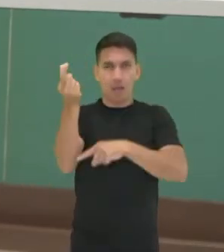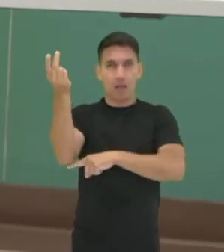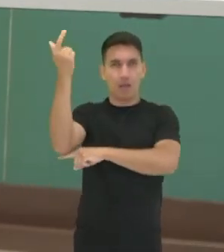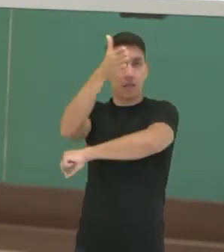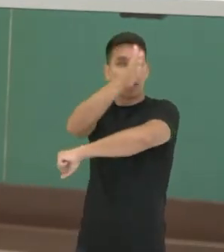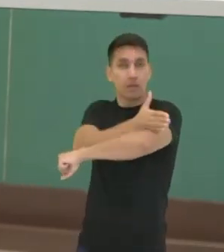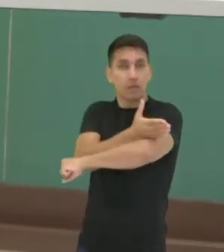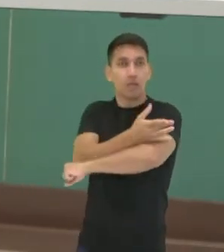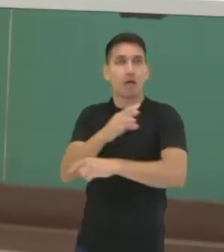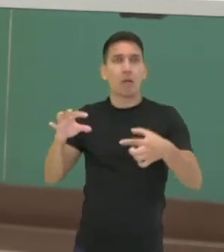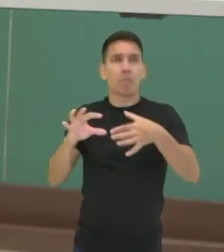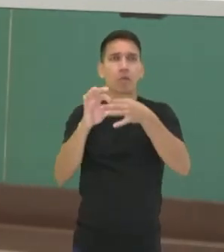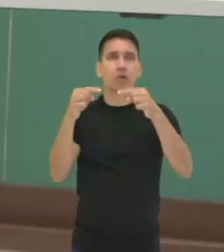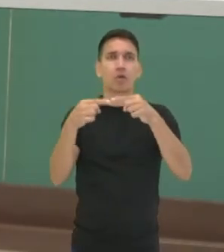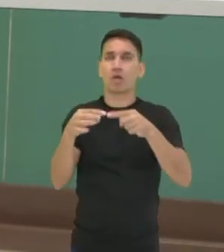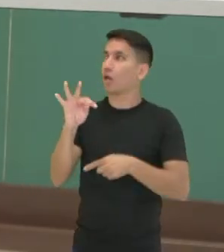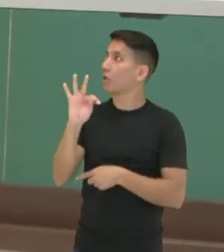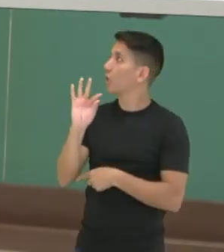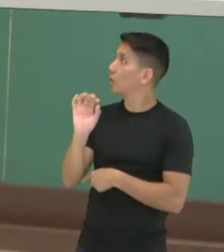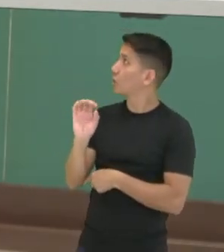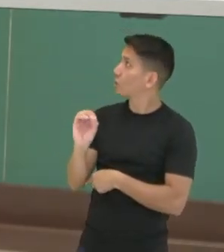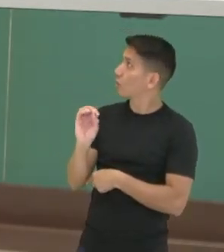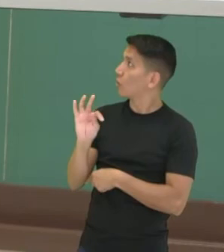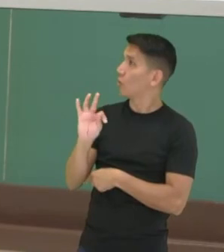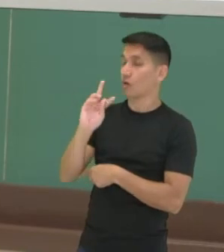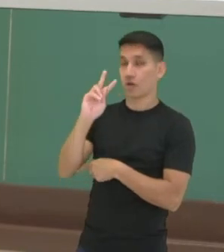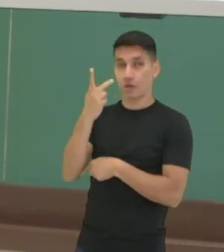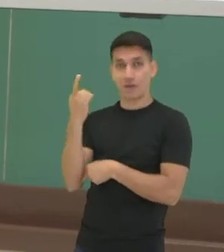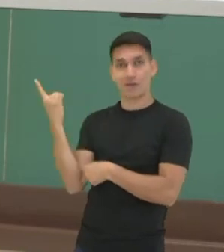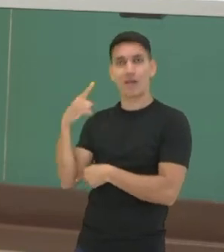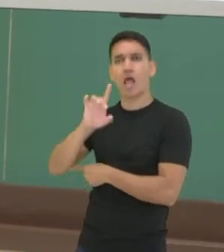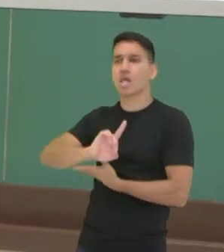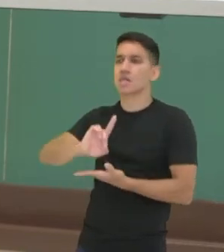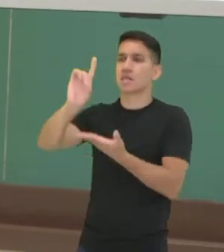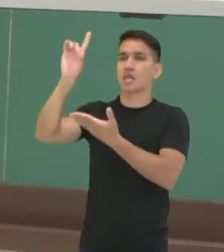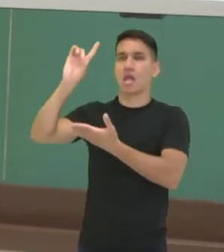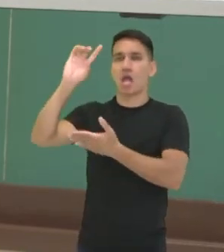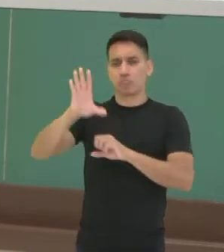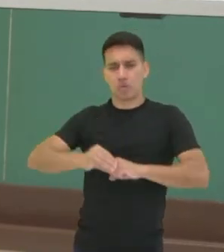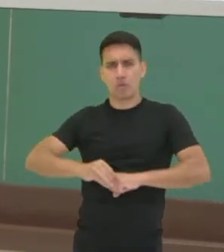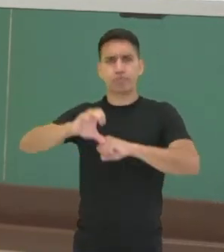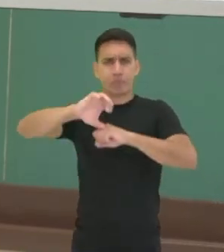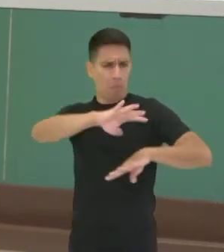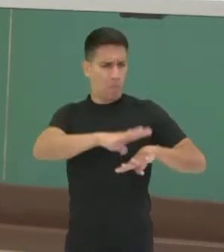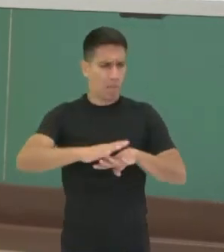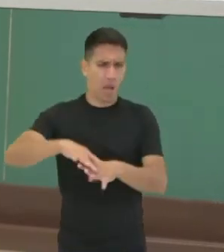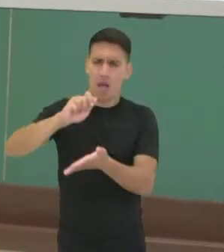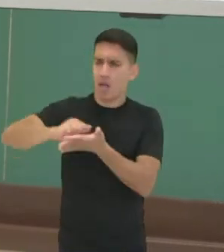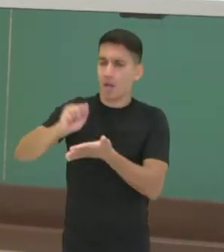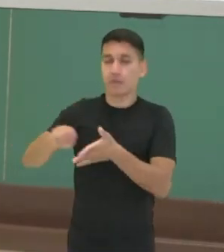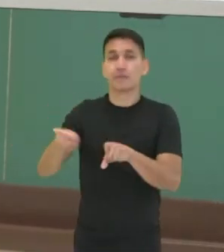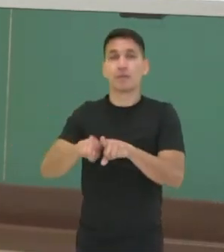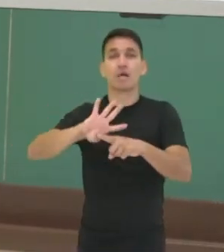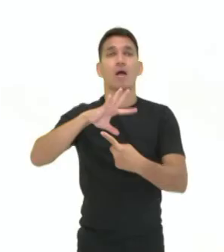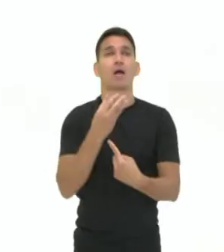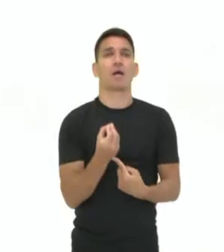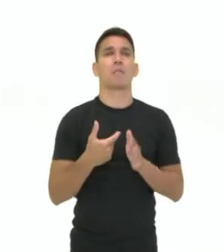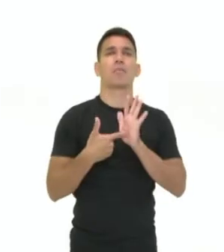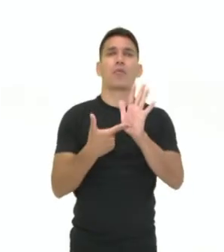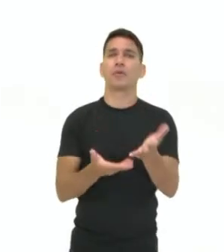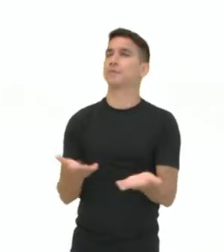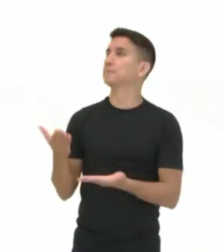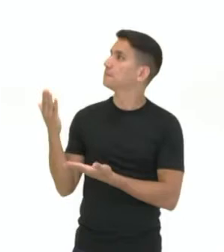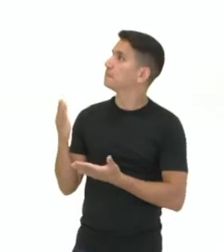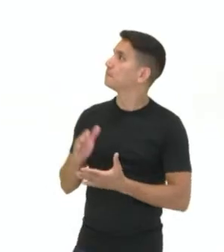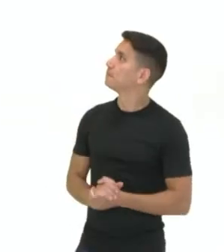relacionando-se a Thoth, o deus egípcio da sabedoria, da matemática, da escrita e da arte. Aqui temos uma representação do